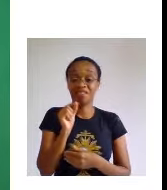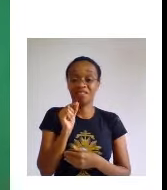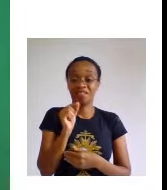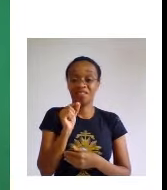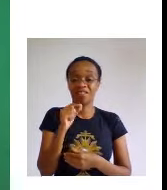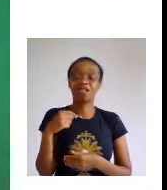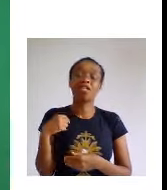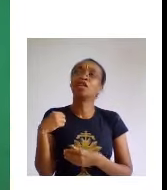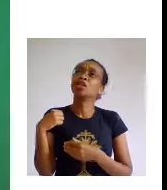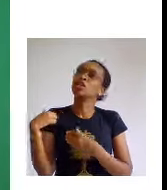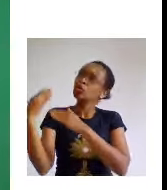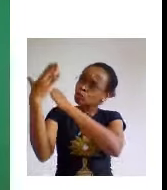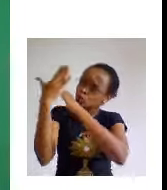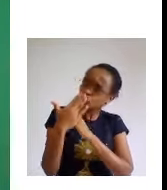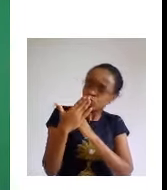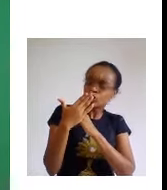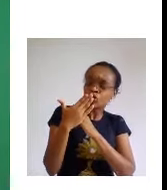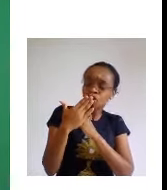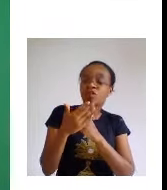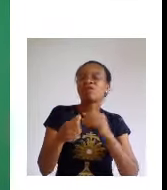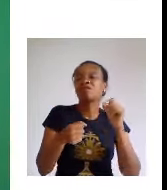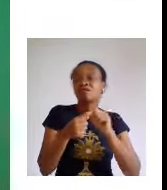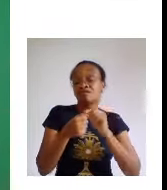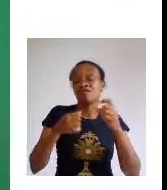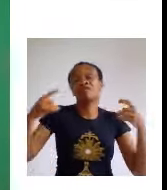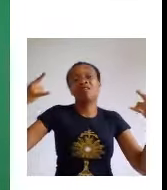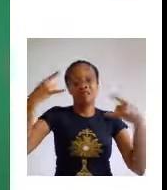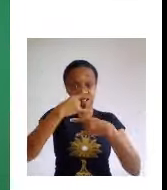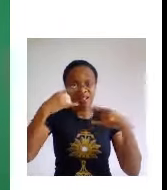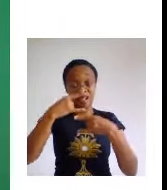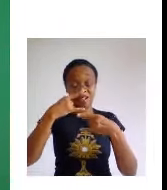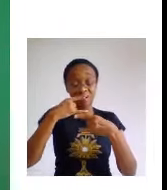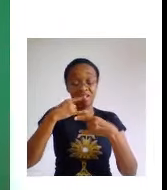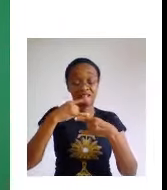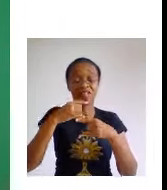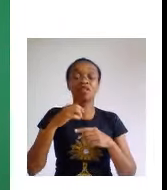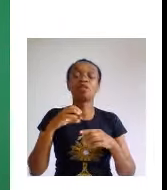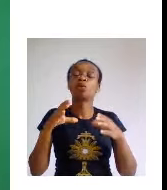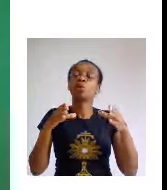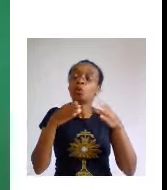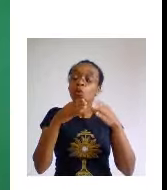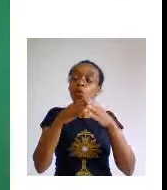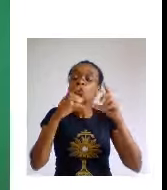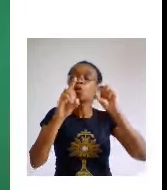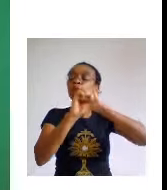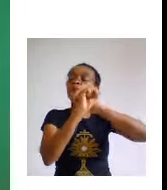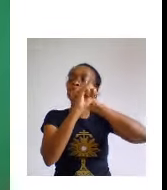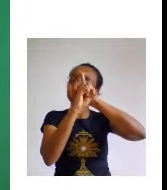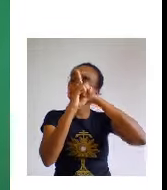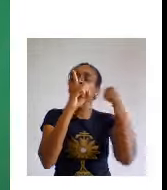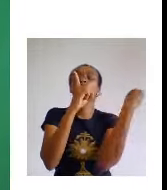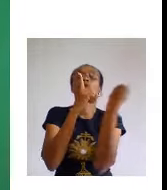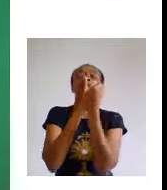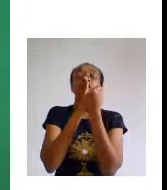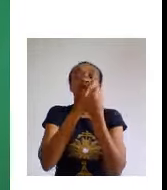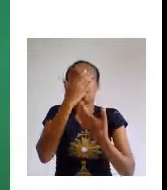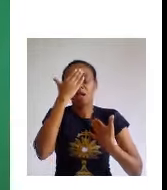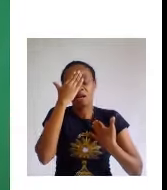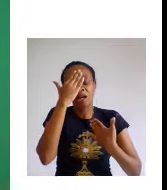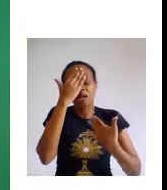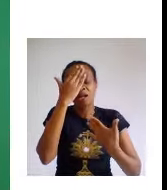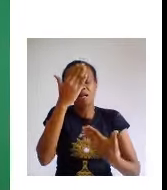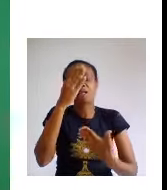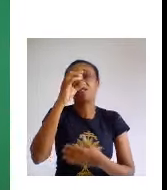nos possibilitaram chegar até esse evento. Então, a Comissão Socioambiental agradece de todo o coração